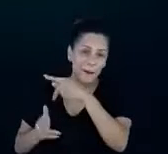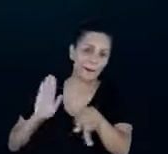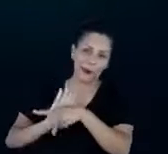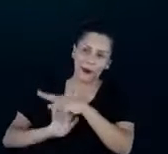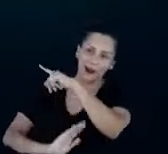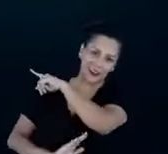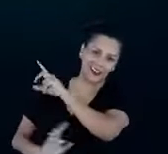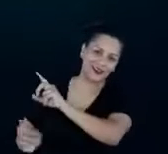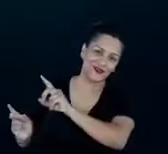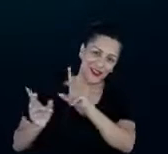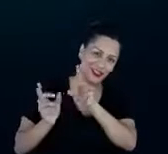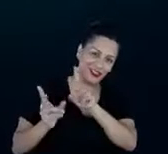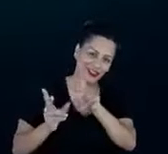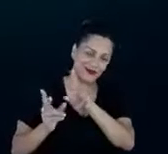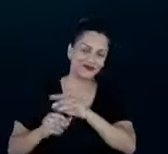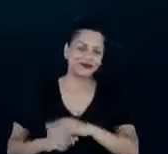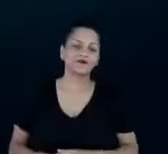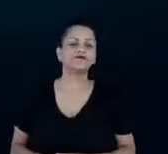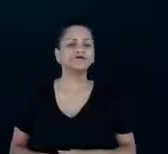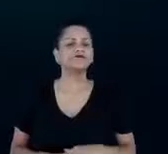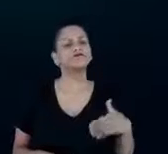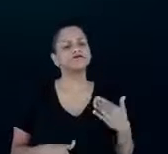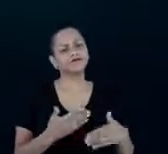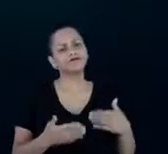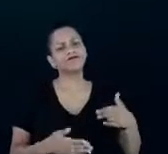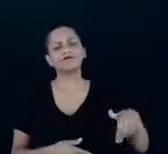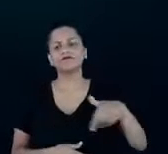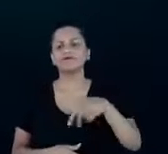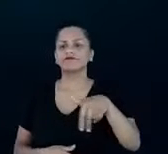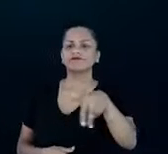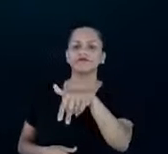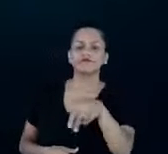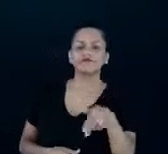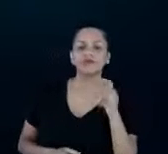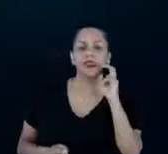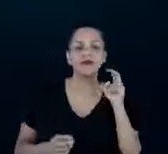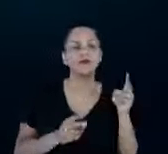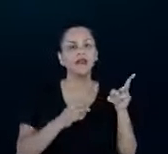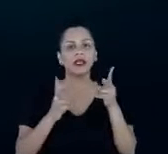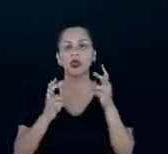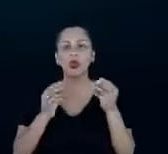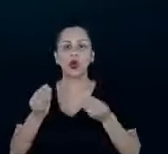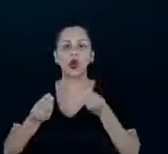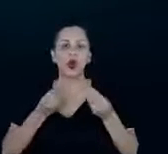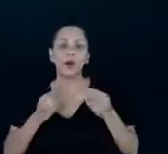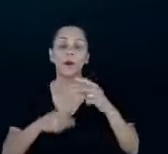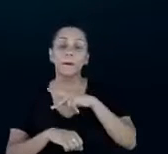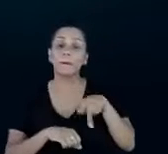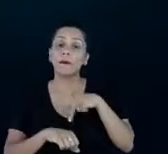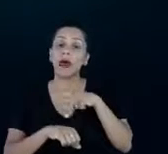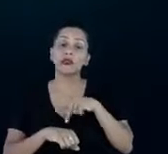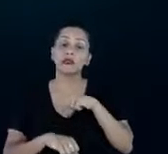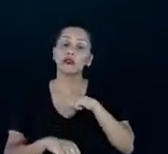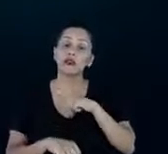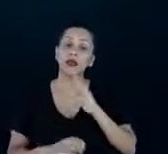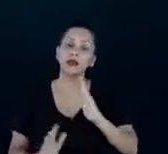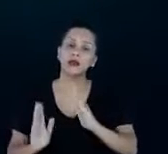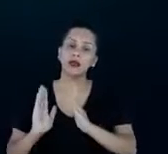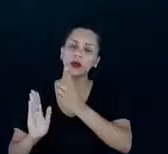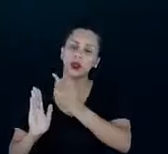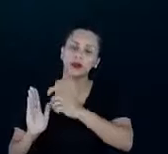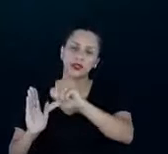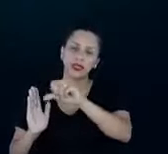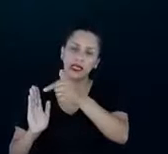é E aí rodeio pessoal vendo como é que um país que na década de 70 ele era muito pobre